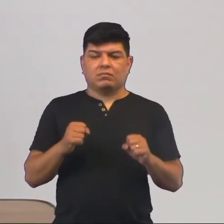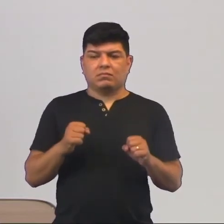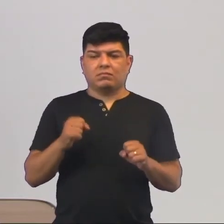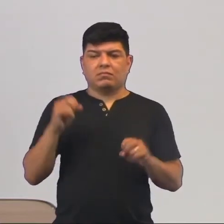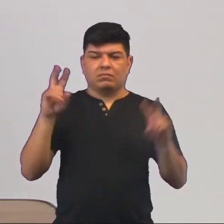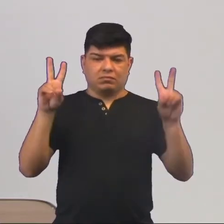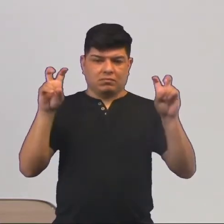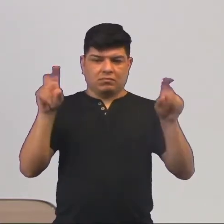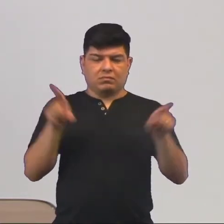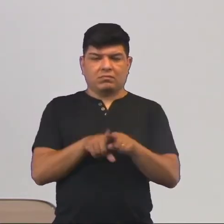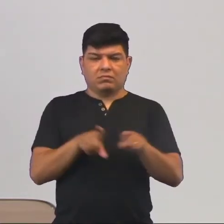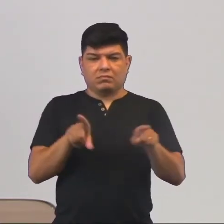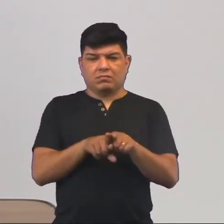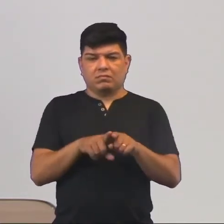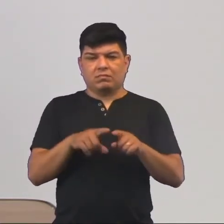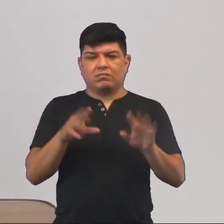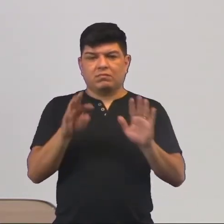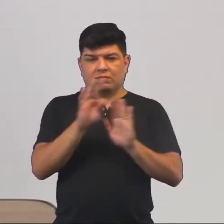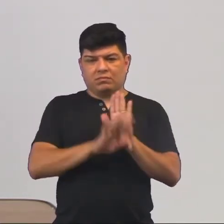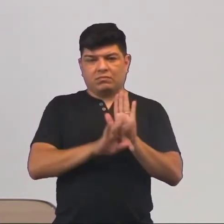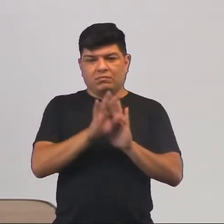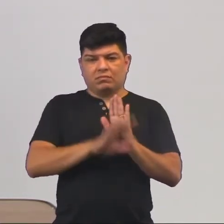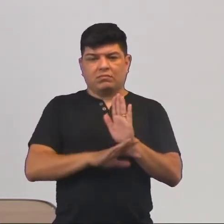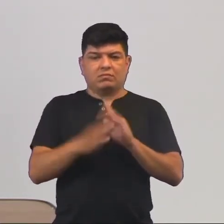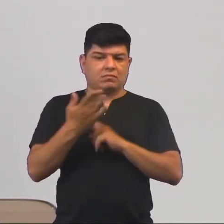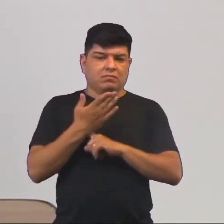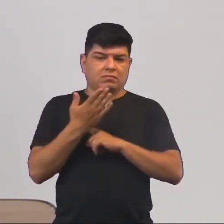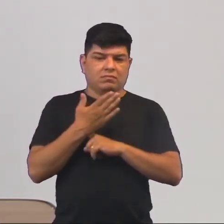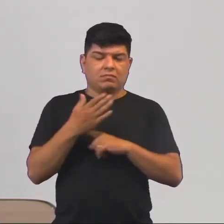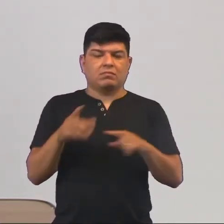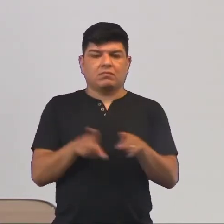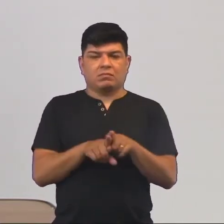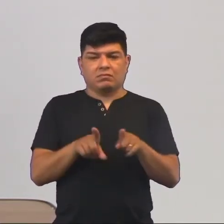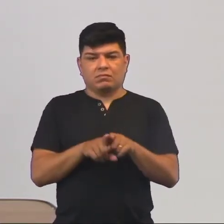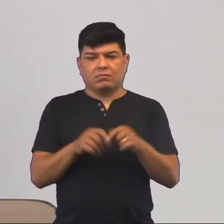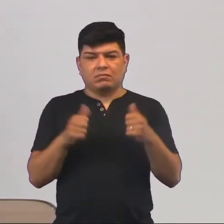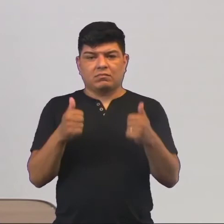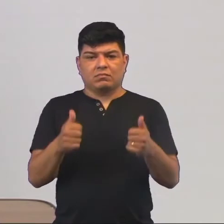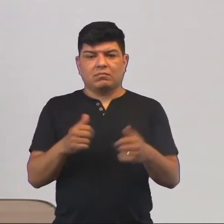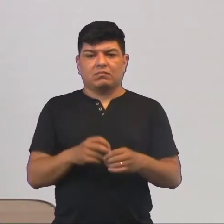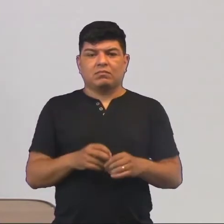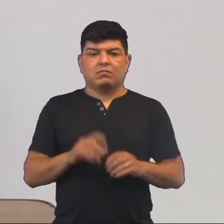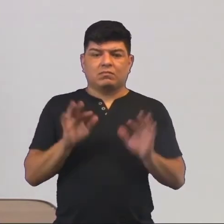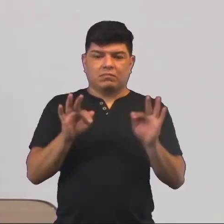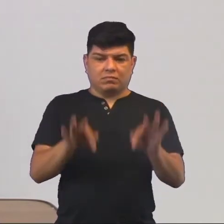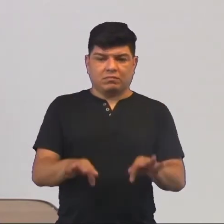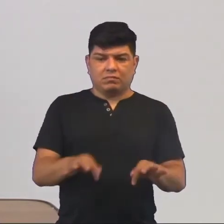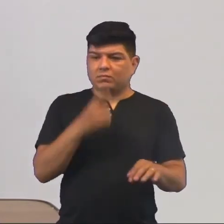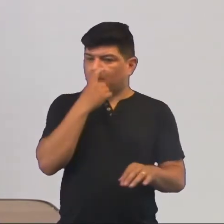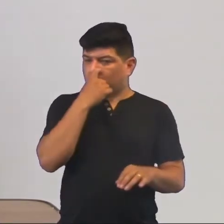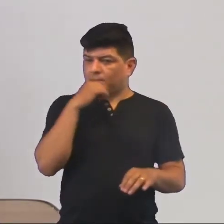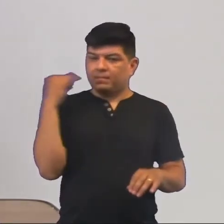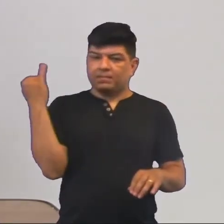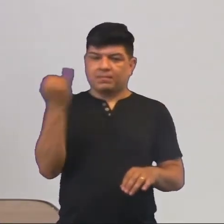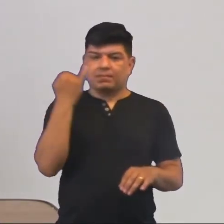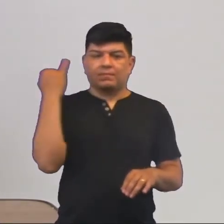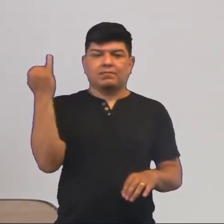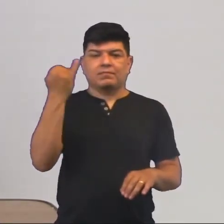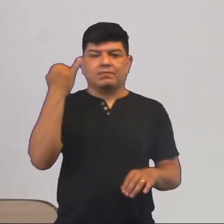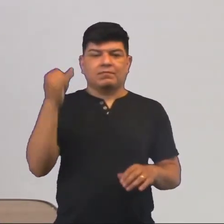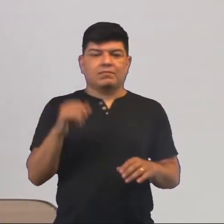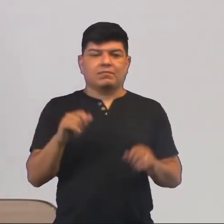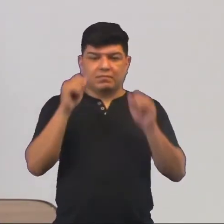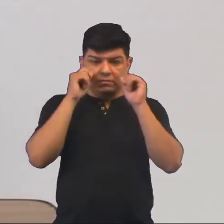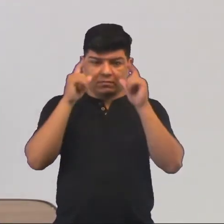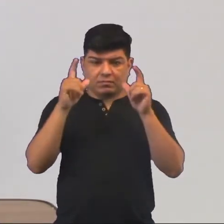assunto e ter acesso a esse tipo de texto, que vai me ajudar e muito, tá bom? Vamos para a última questão, que é muito importante também, você presta